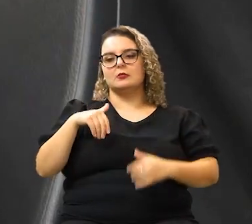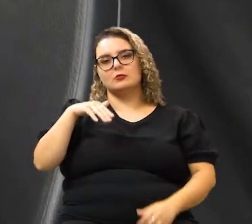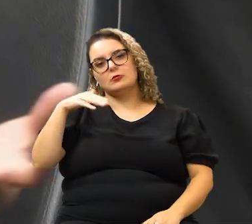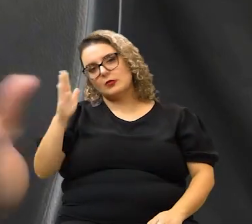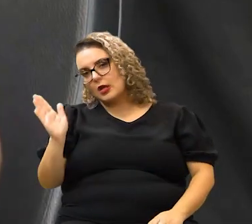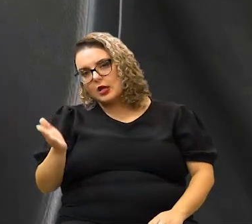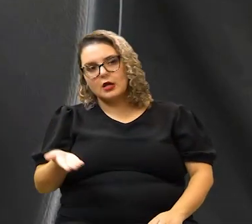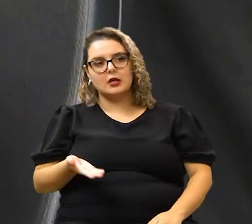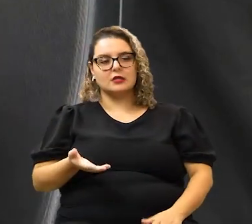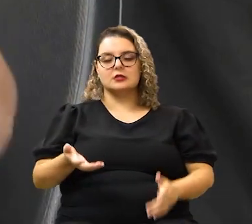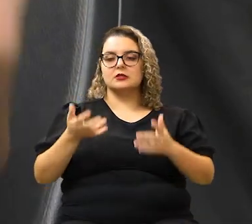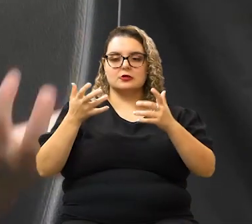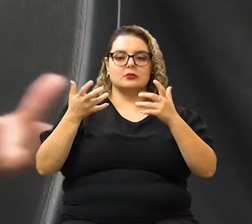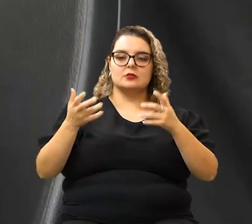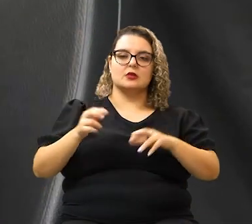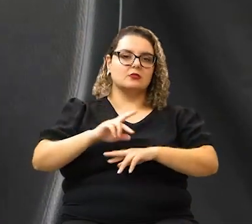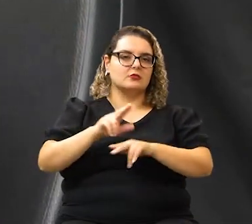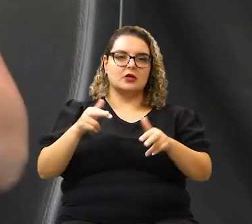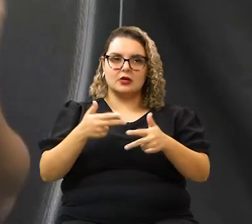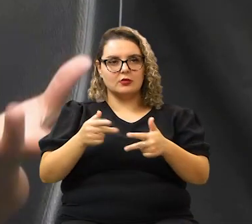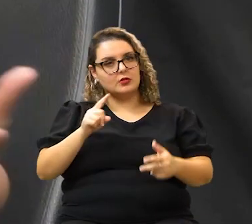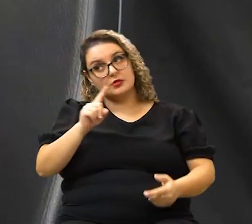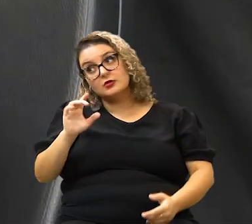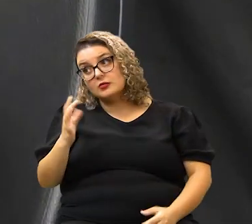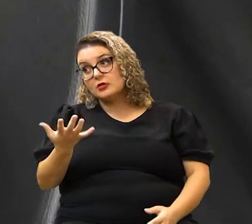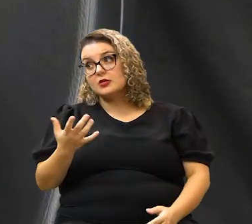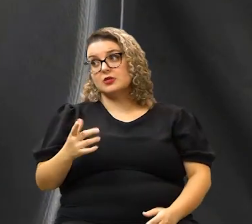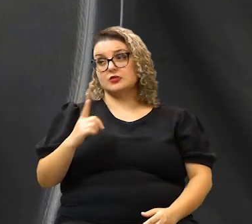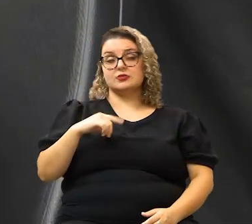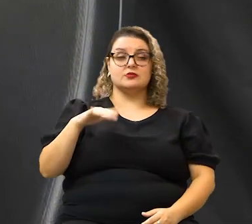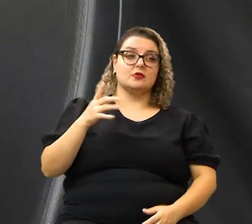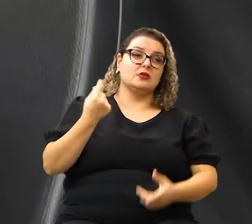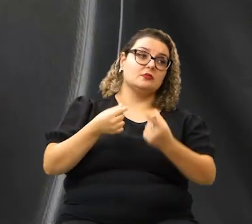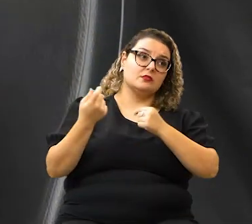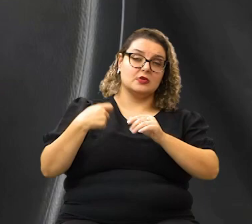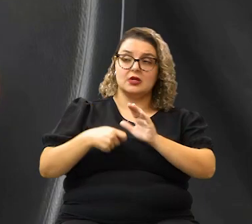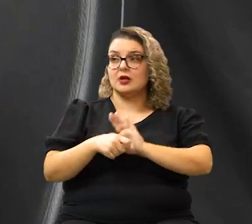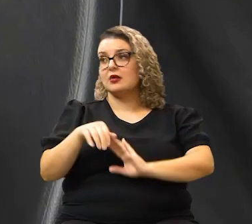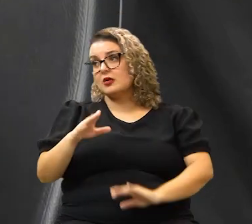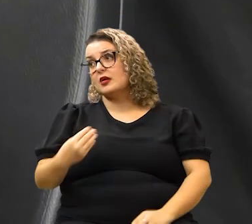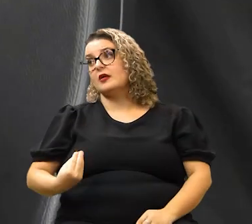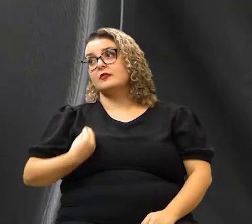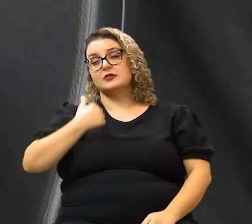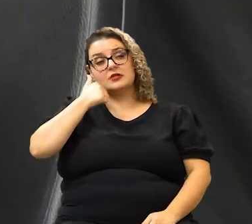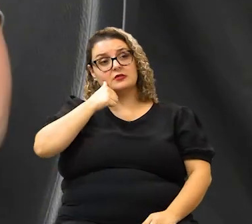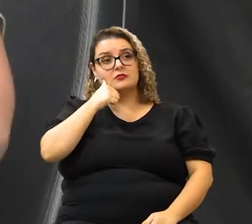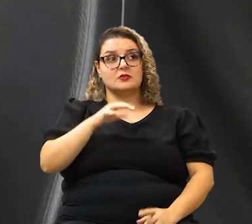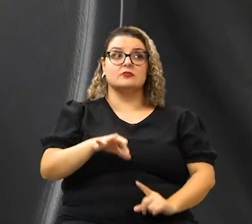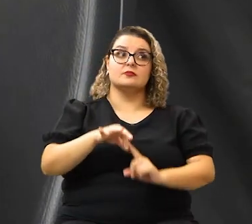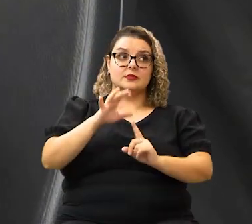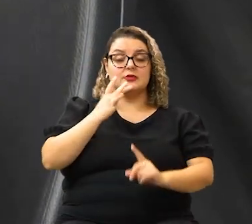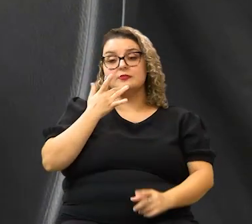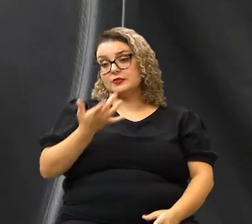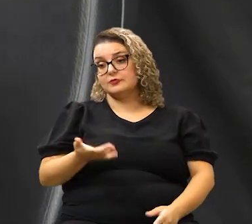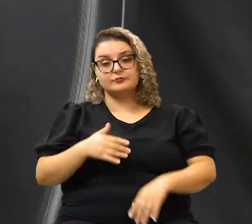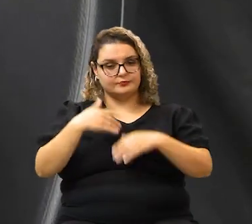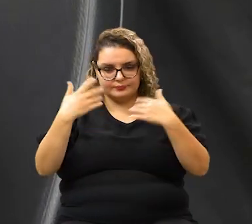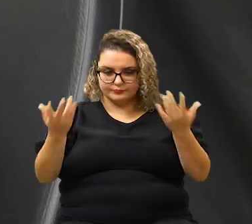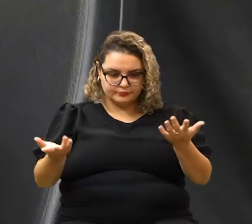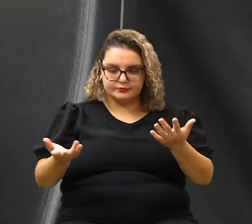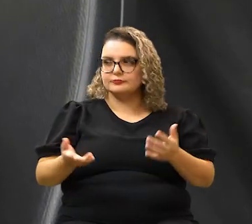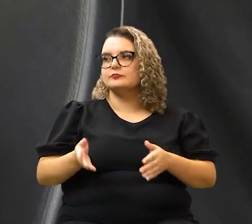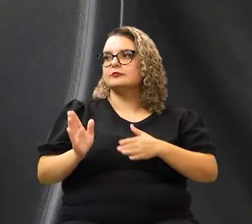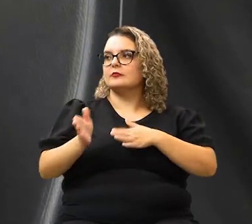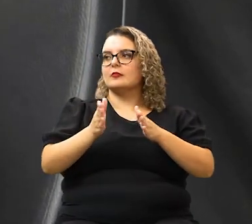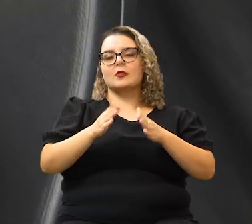fosse prioridade, e, enfim, e seguimos na luta, enfrentando machista, enfrentando conservador, enfrentando negacionista,